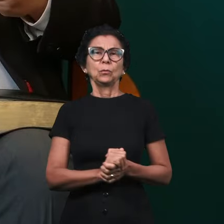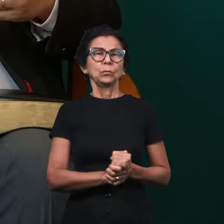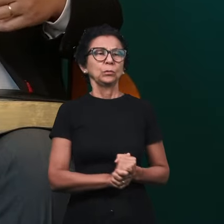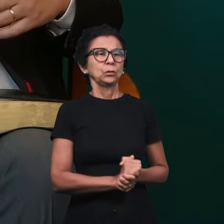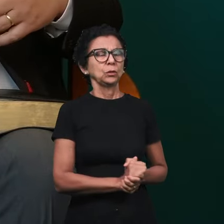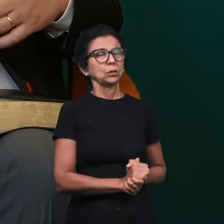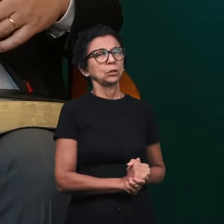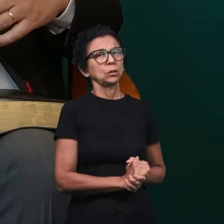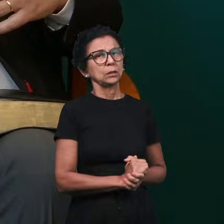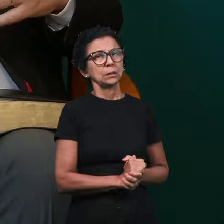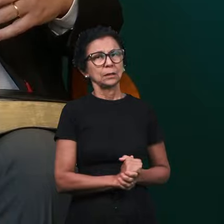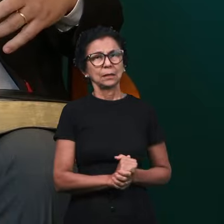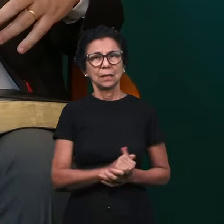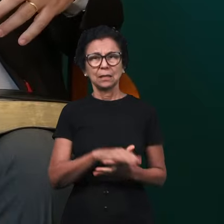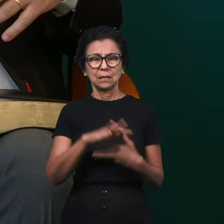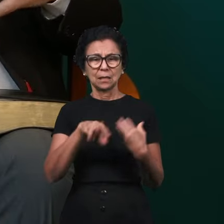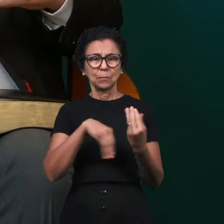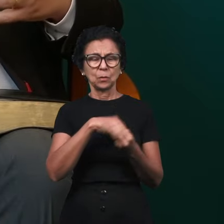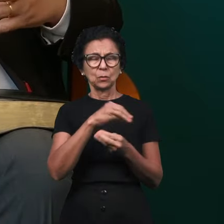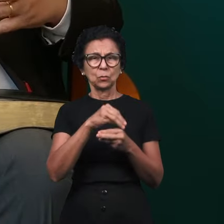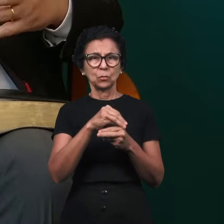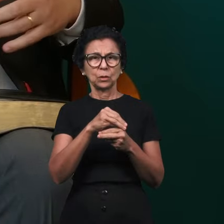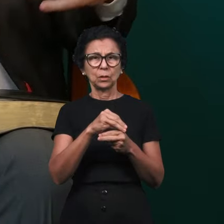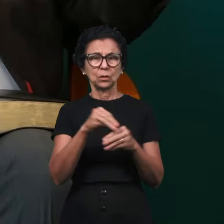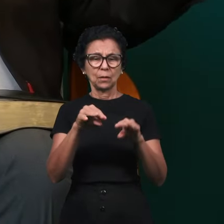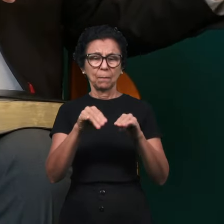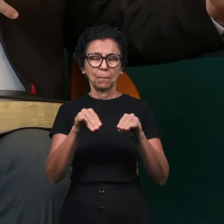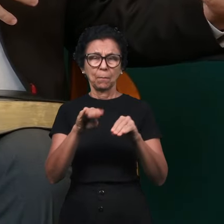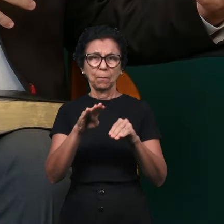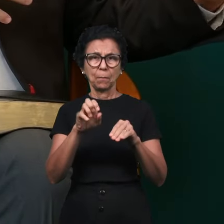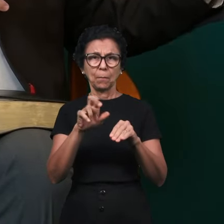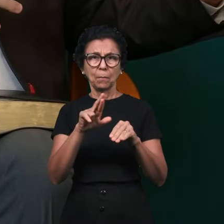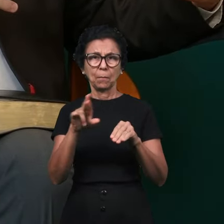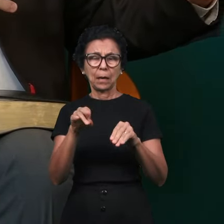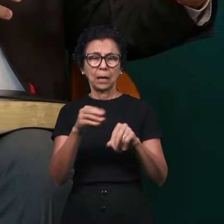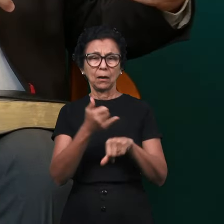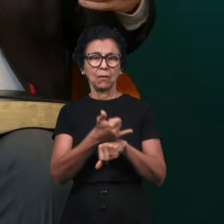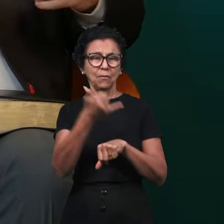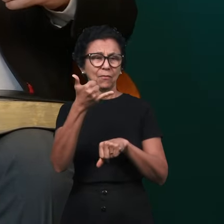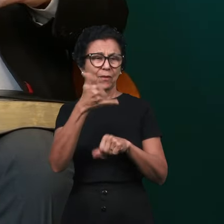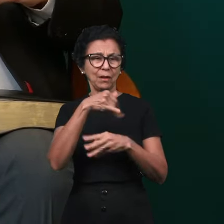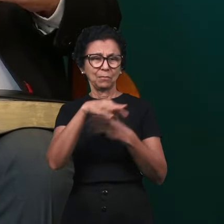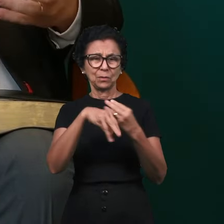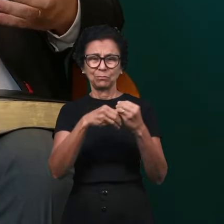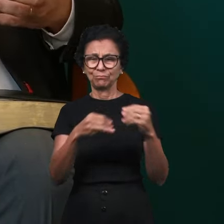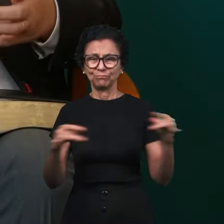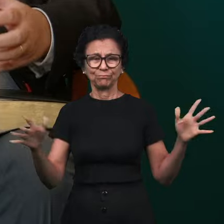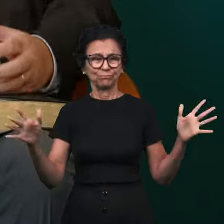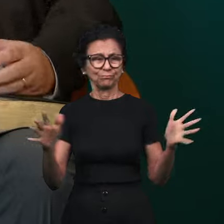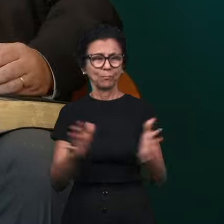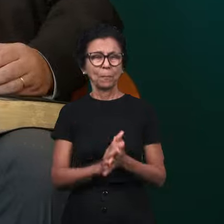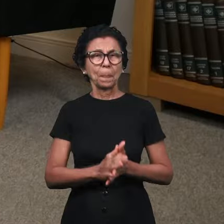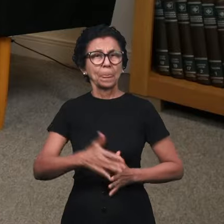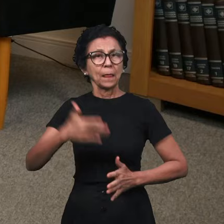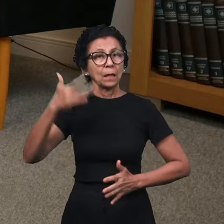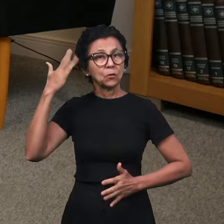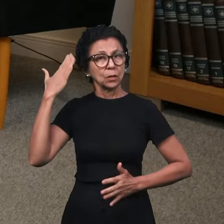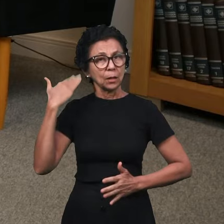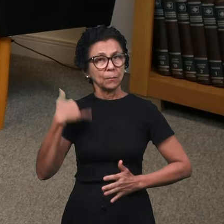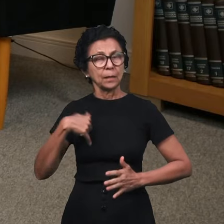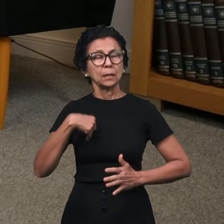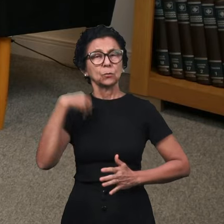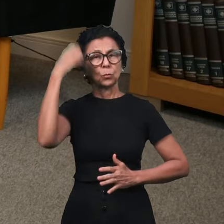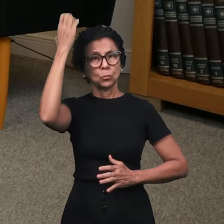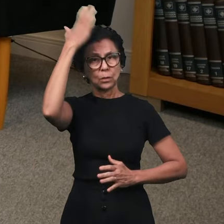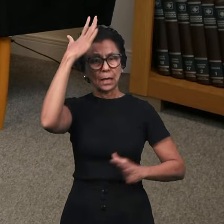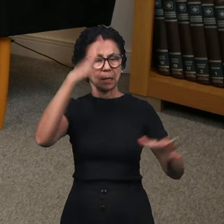ferro, não é? Até hoje nós vivemos esse mundo que já não é mais unificado. Antes os reinos eram todos unificados, depois Sim. já não tem mais liga. Até o dia então